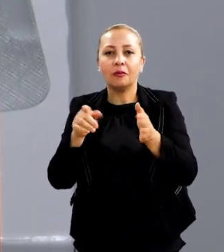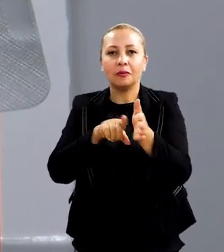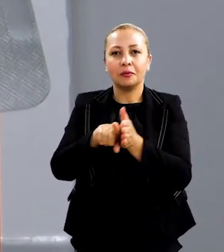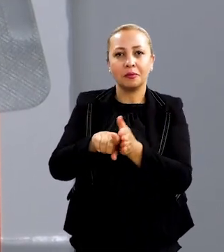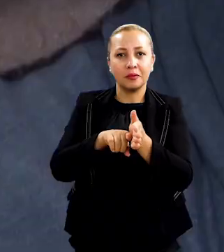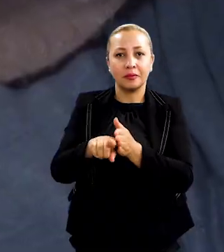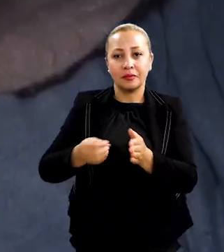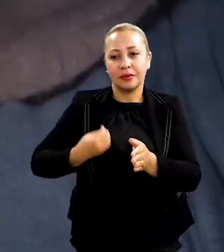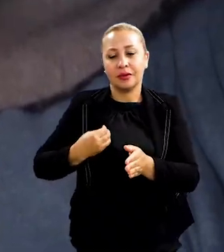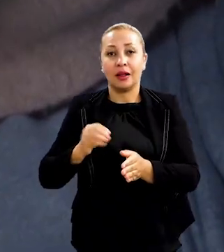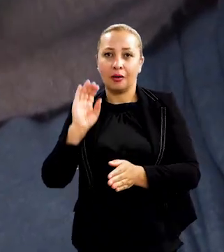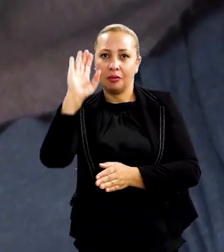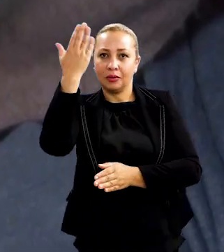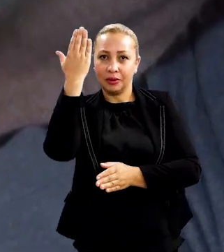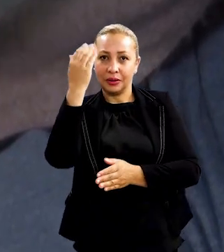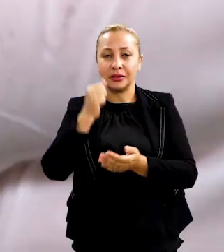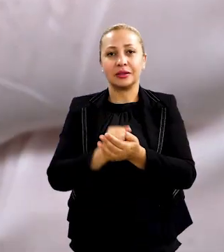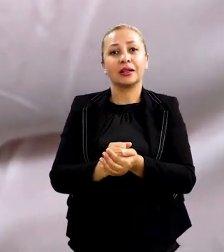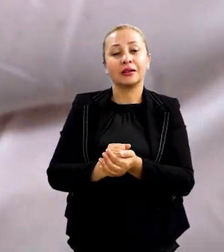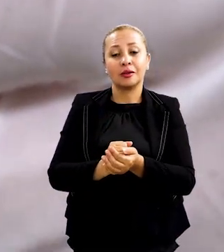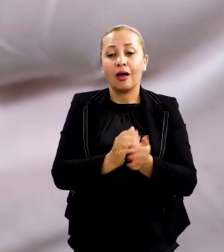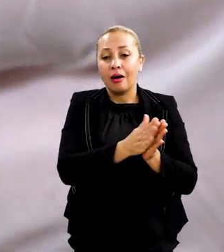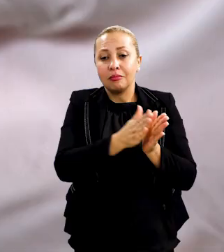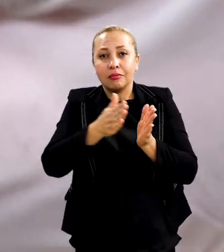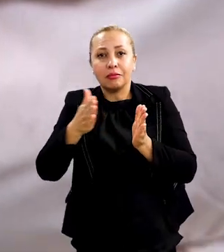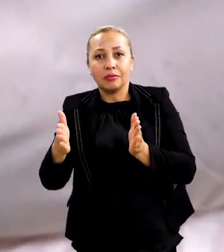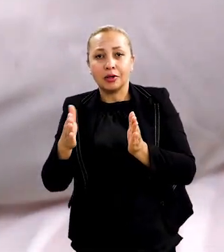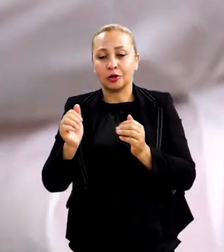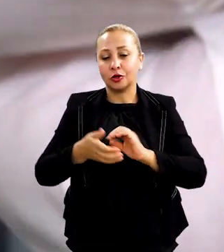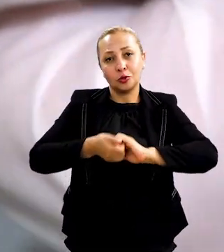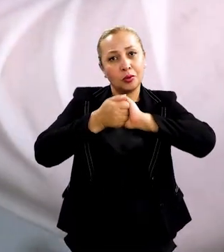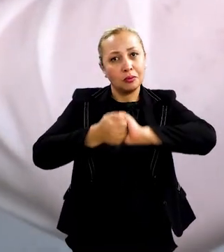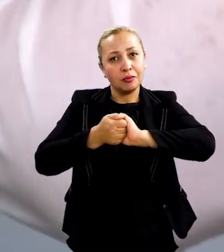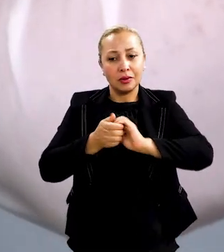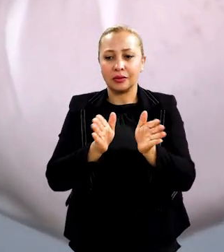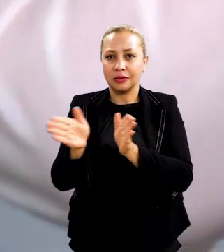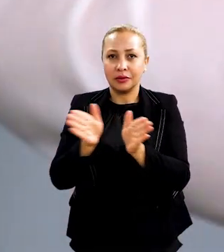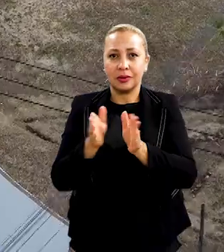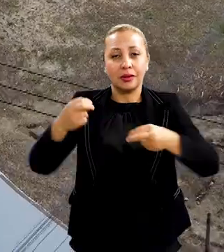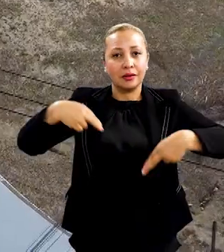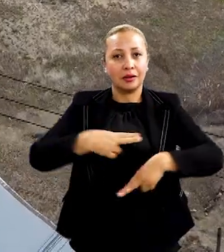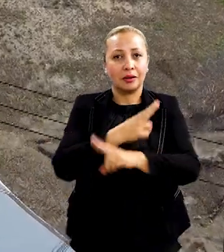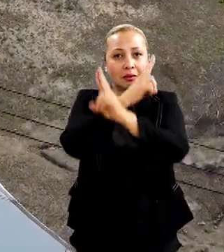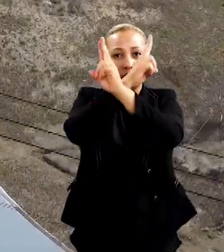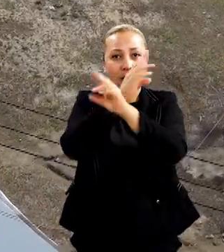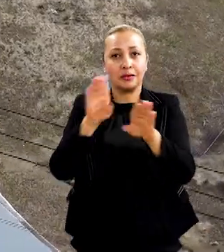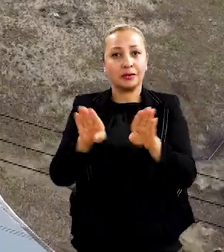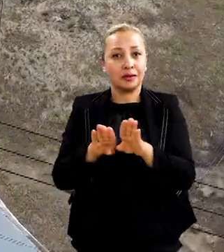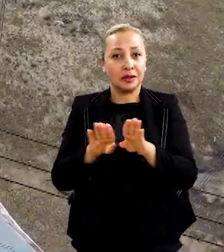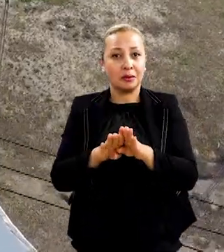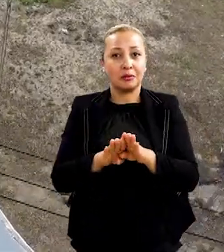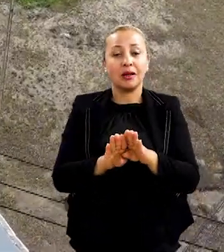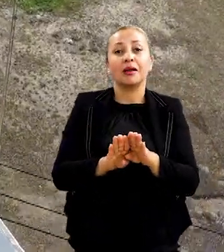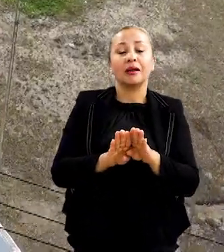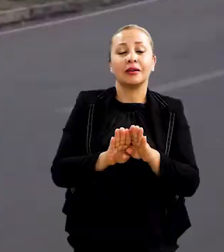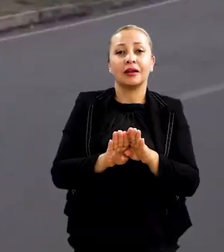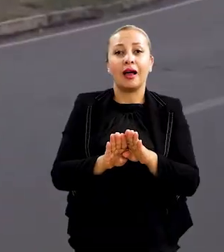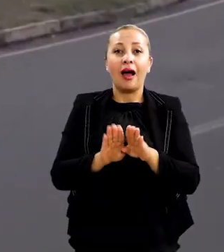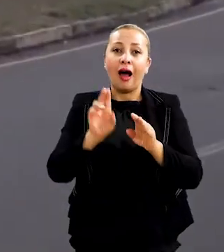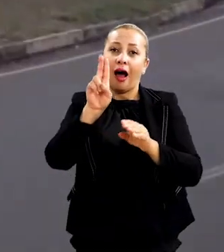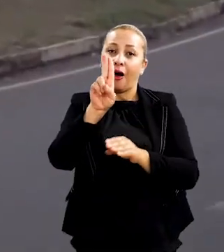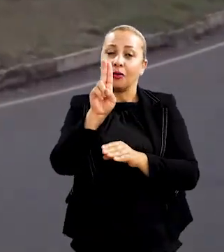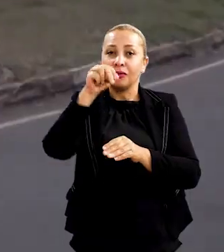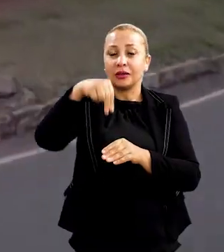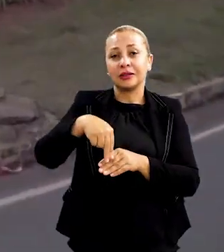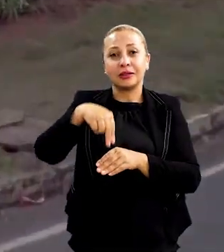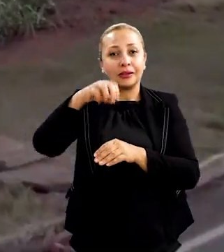de uma pesquisa que está sendo realizada a partir de uma parceria entre a UESB e a Universidade